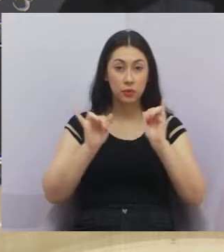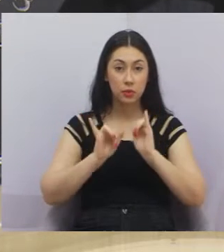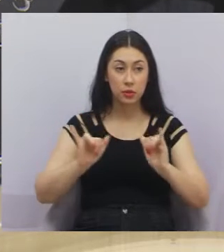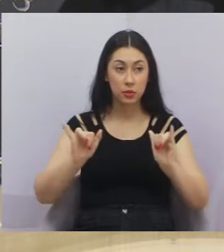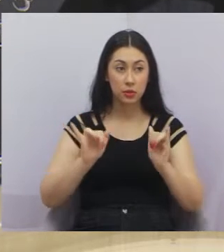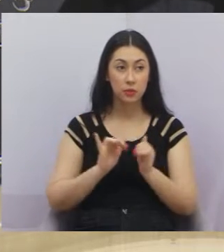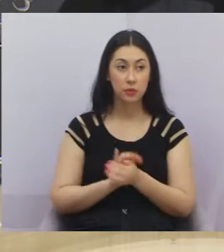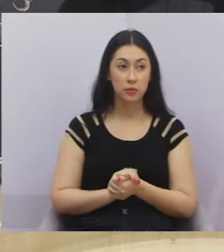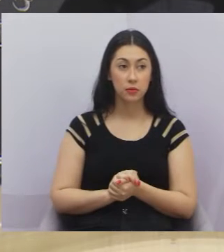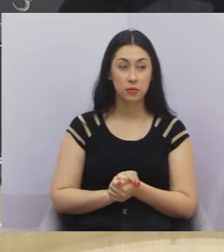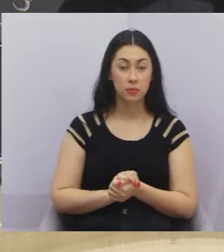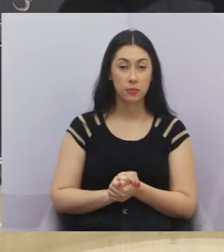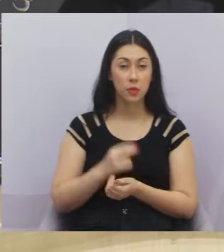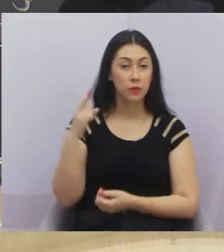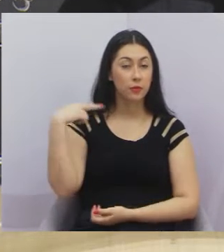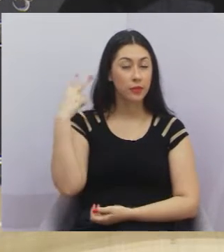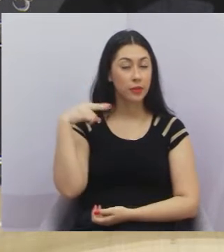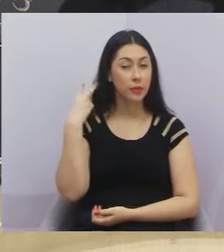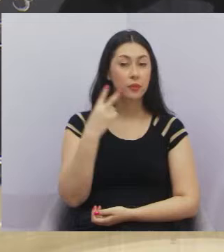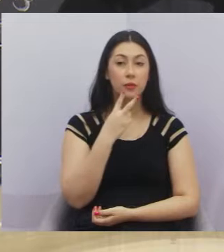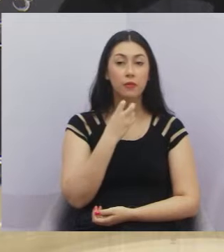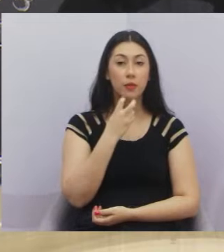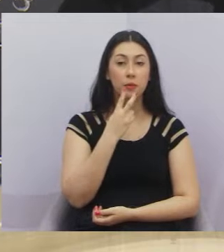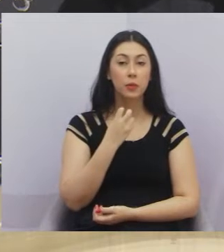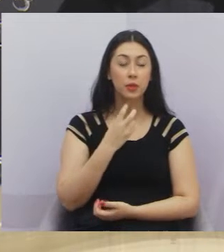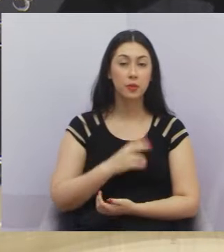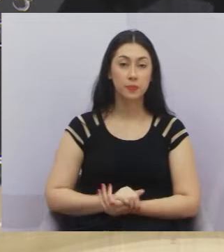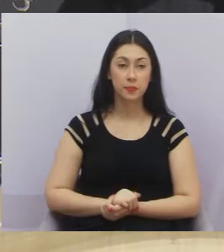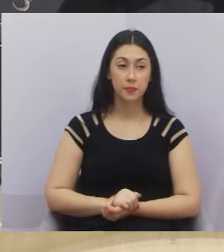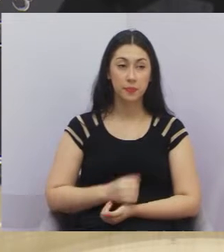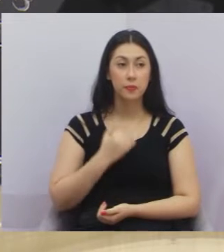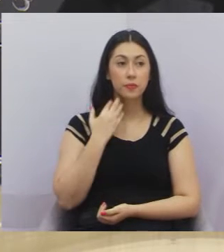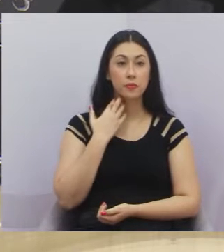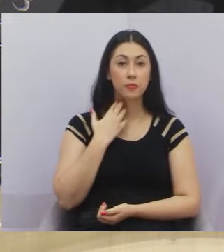presente manifestação. Vereador Valmir do Parque Meia Lua.